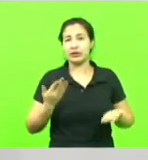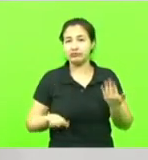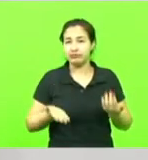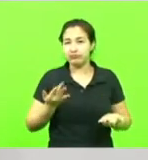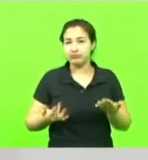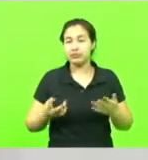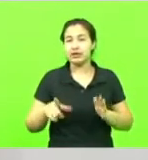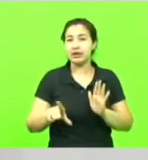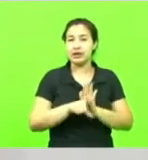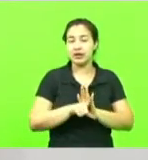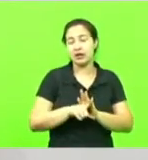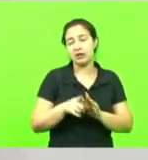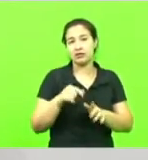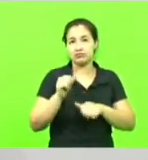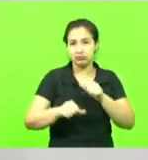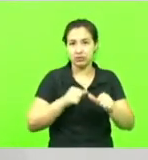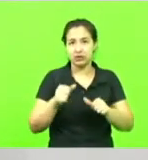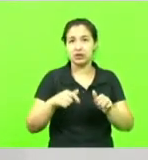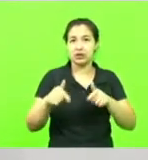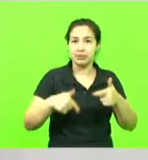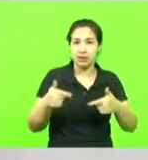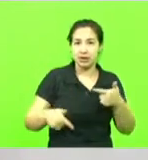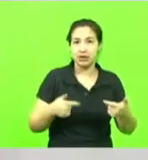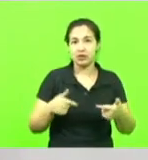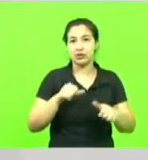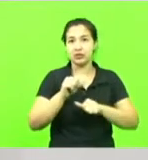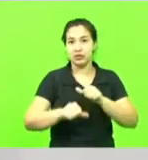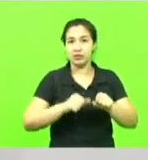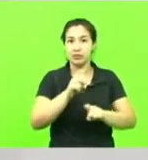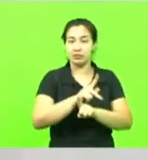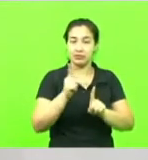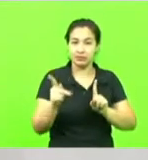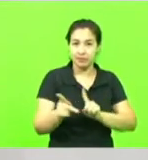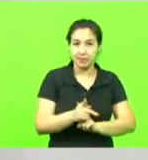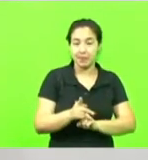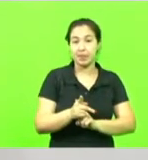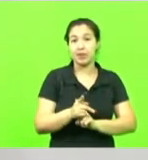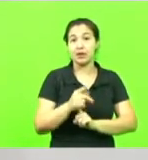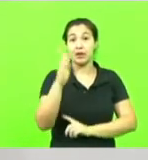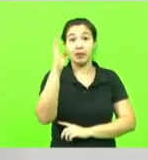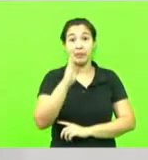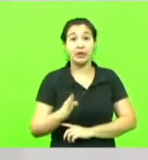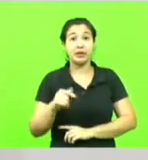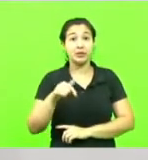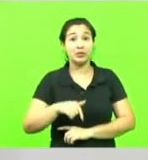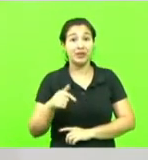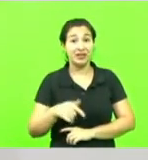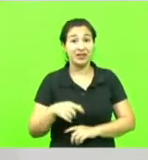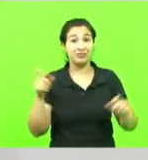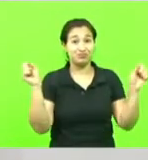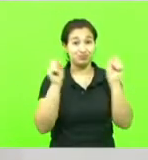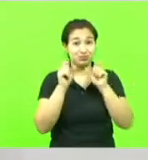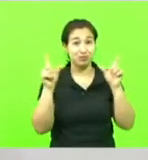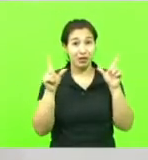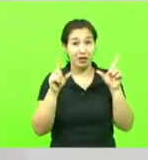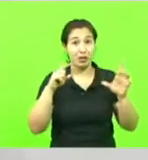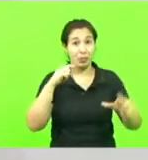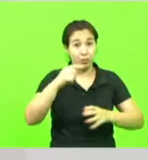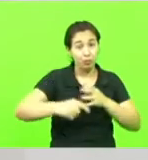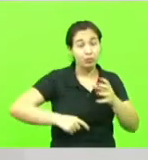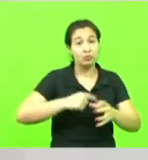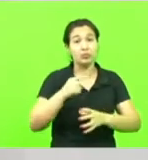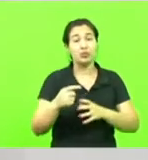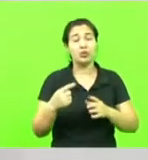como a reforma trabalhista, a reforma da Previdência, colocam o Brasil em situação alarmante no cenário mundial, com